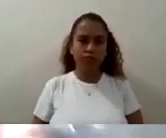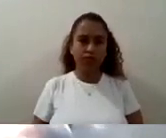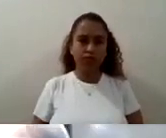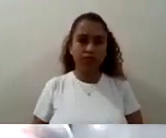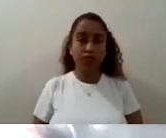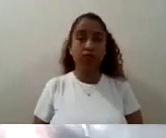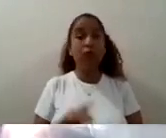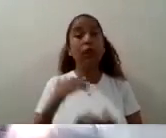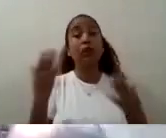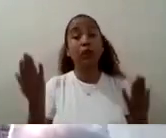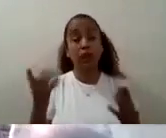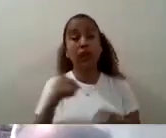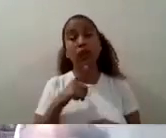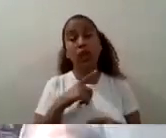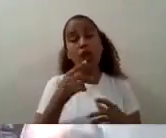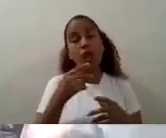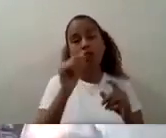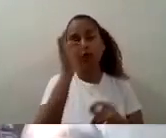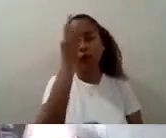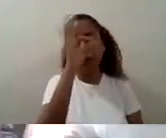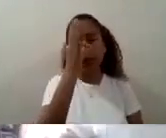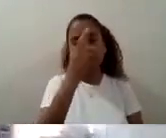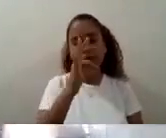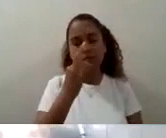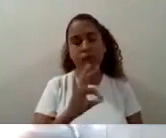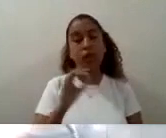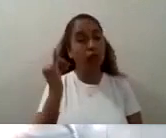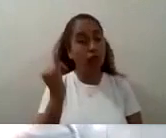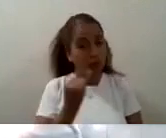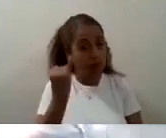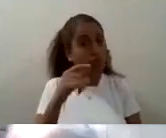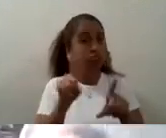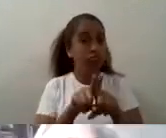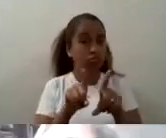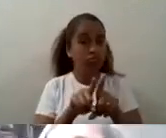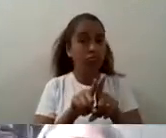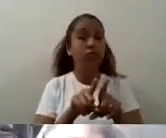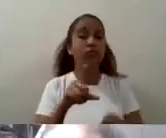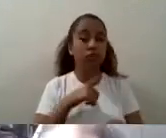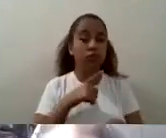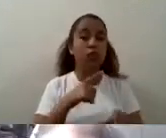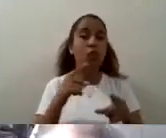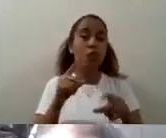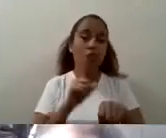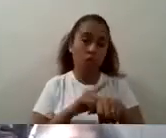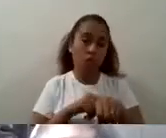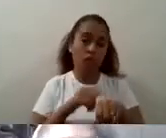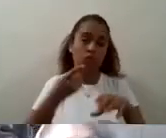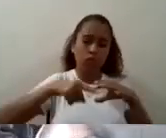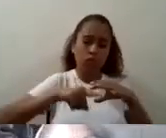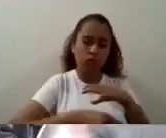E aí tem algumas questões que são muito importantes, que também a gente vai ter um momento de aprofundamento ao longo da